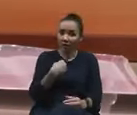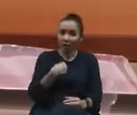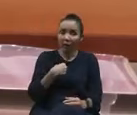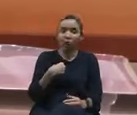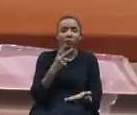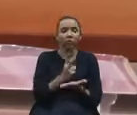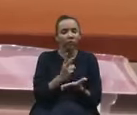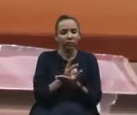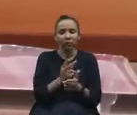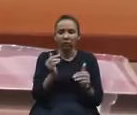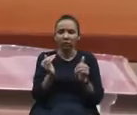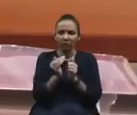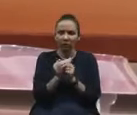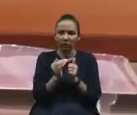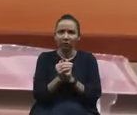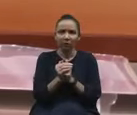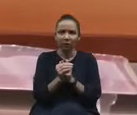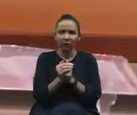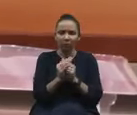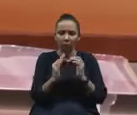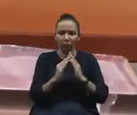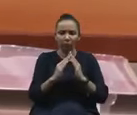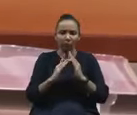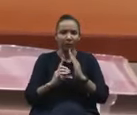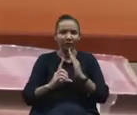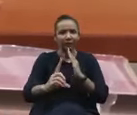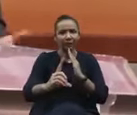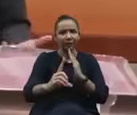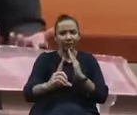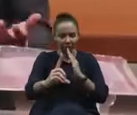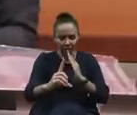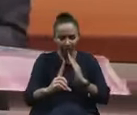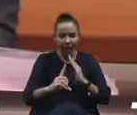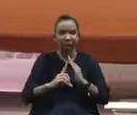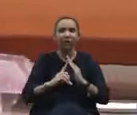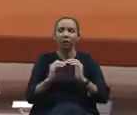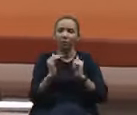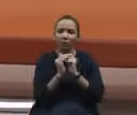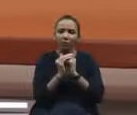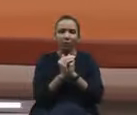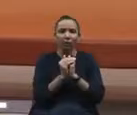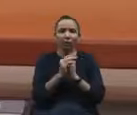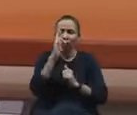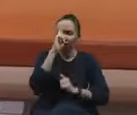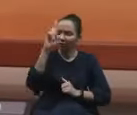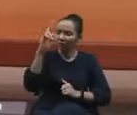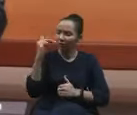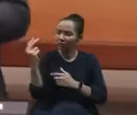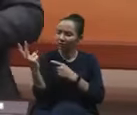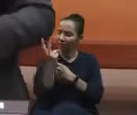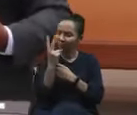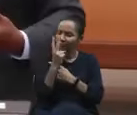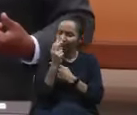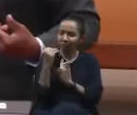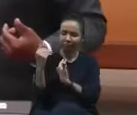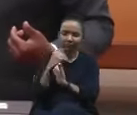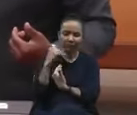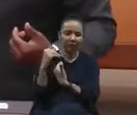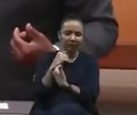me orienta Senhor me ajuda senhor me orienta Senhor me protege Senhor me